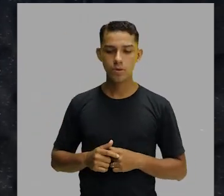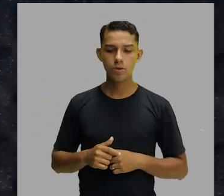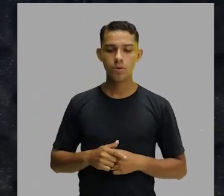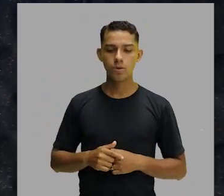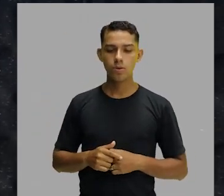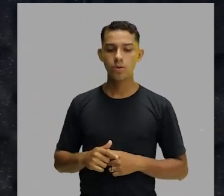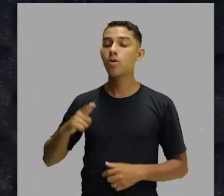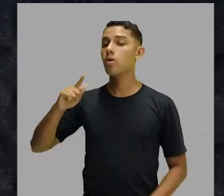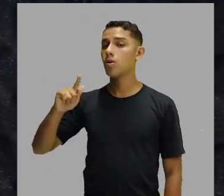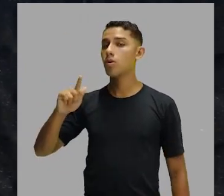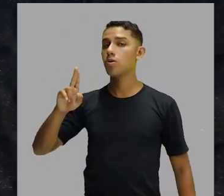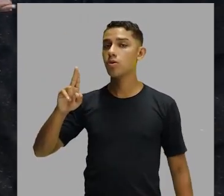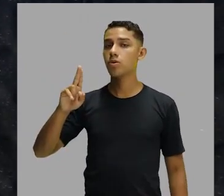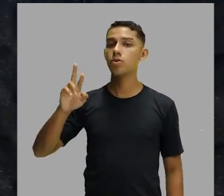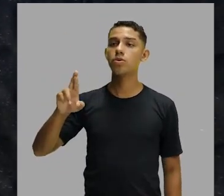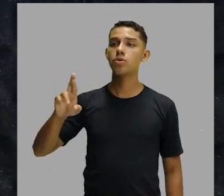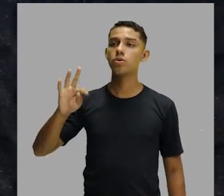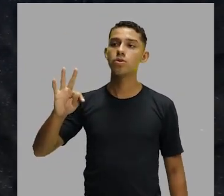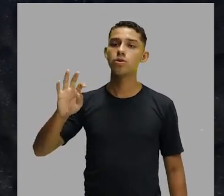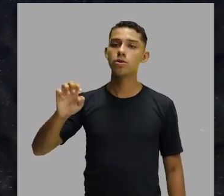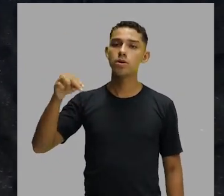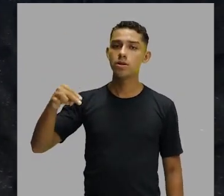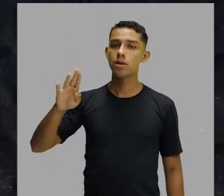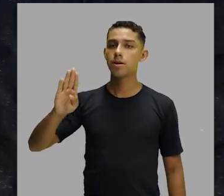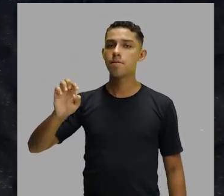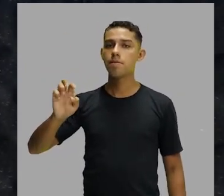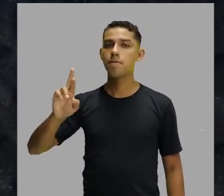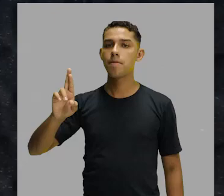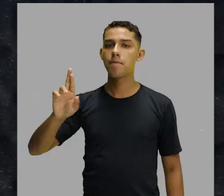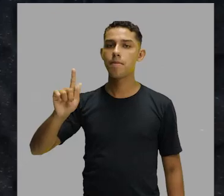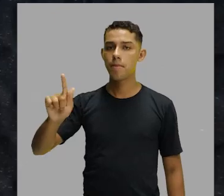falei dele, ele inventou